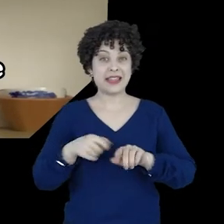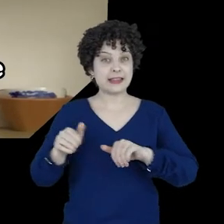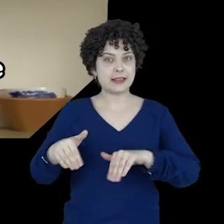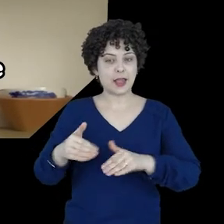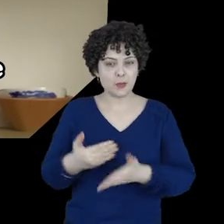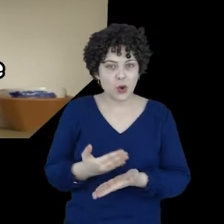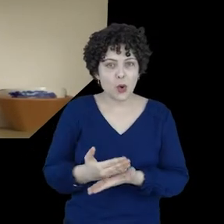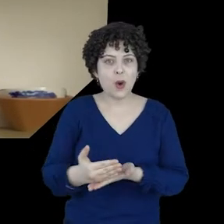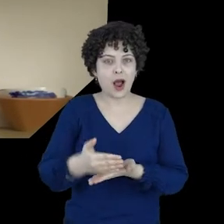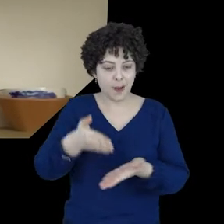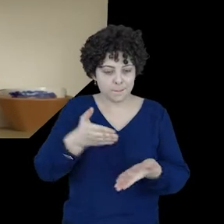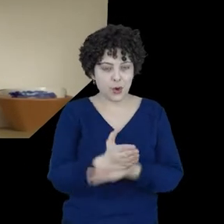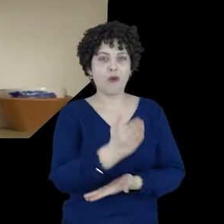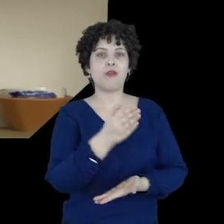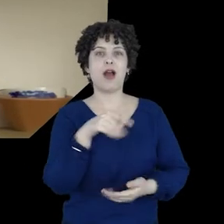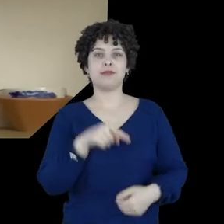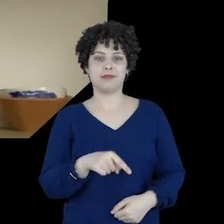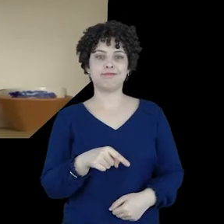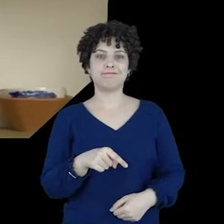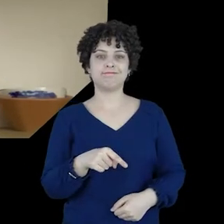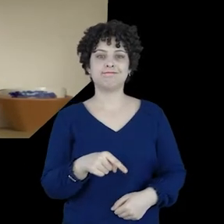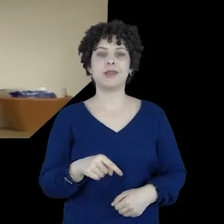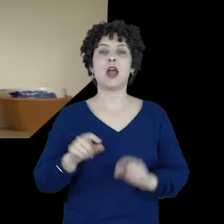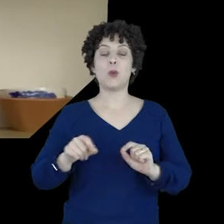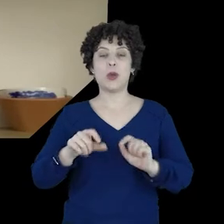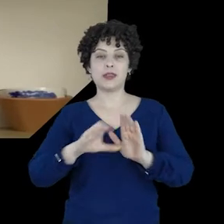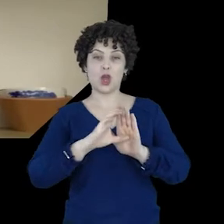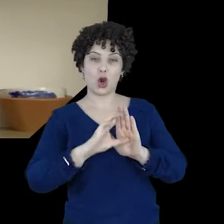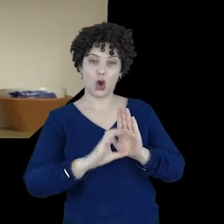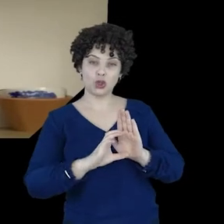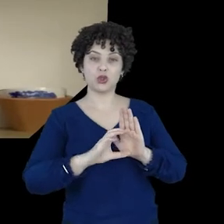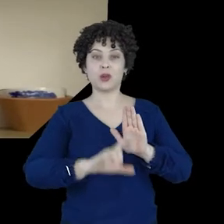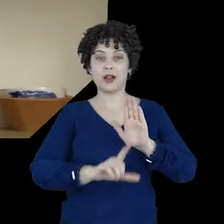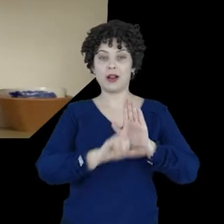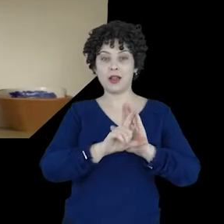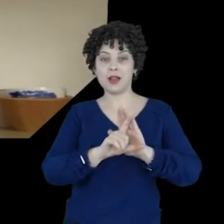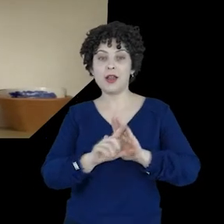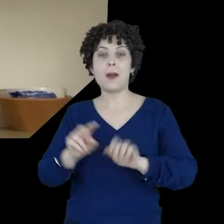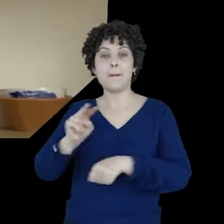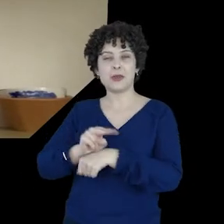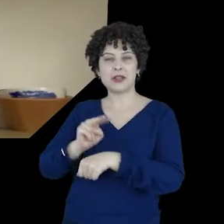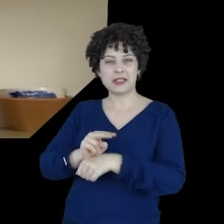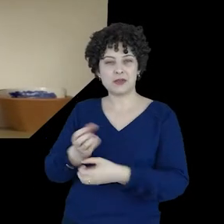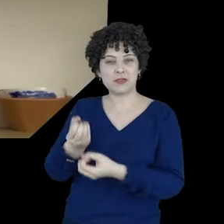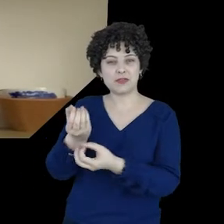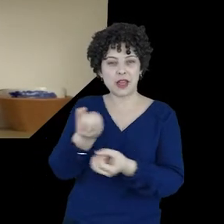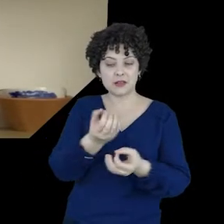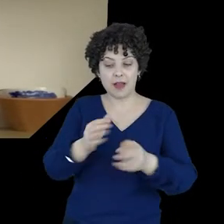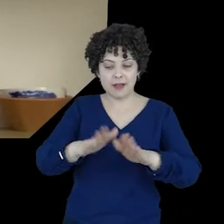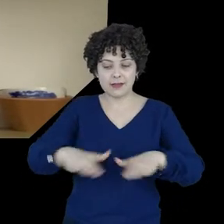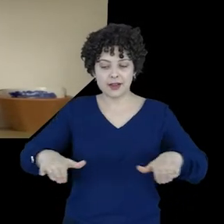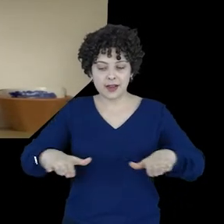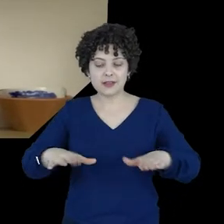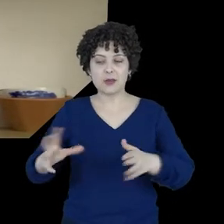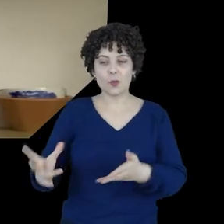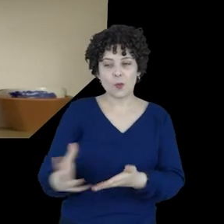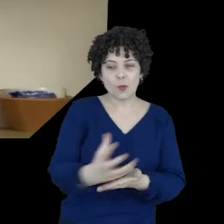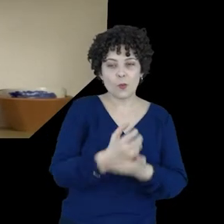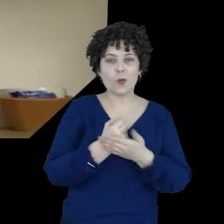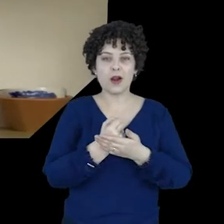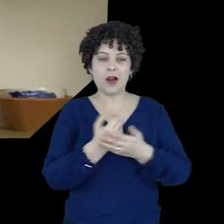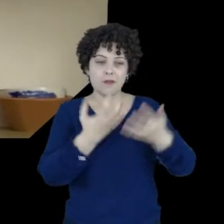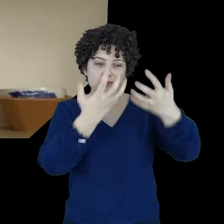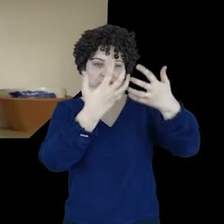ano. Segundo esse código que segue a lei de proteção de dados do país, dados de crianças só podem ser coletados e